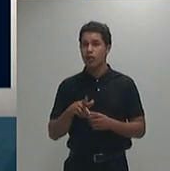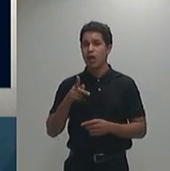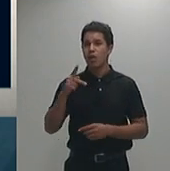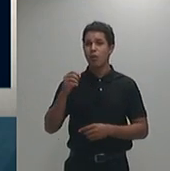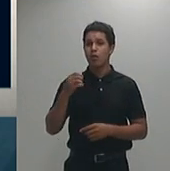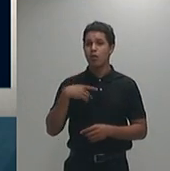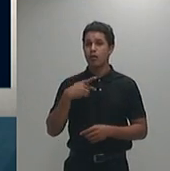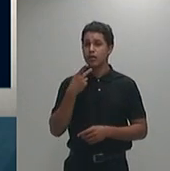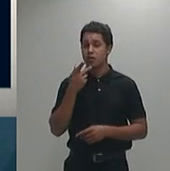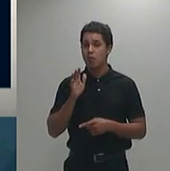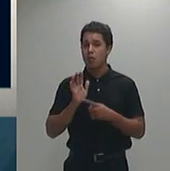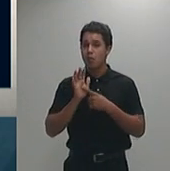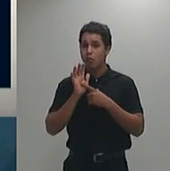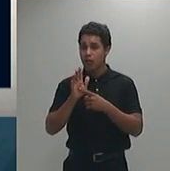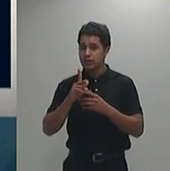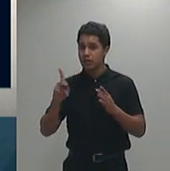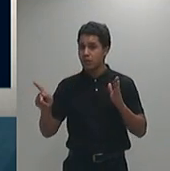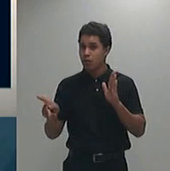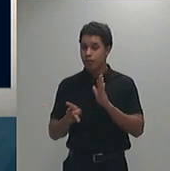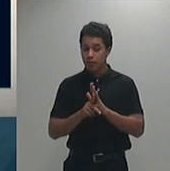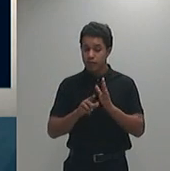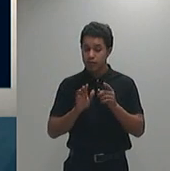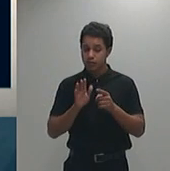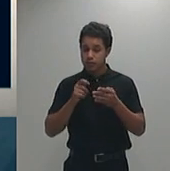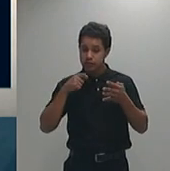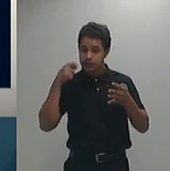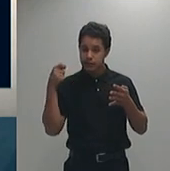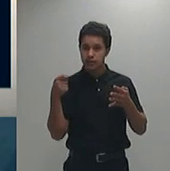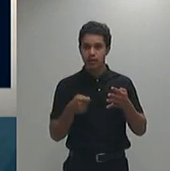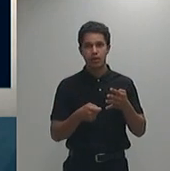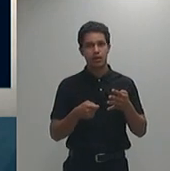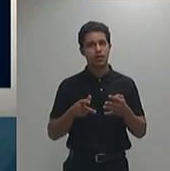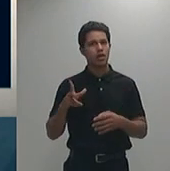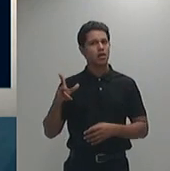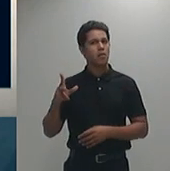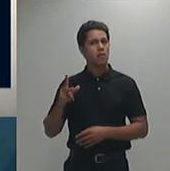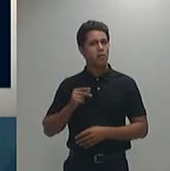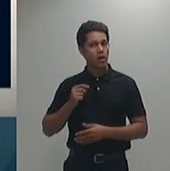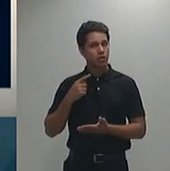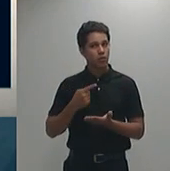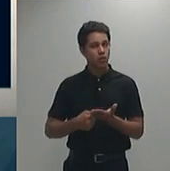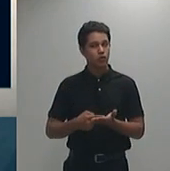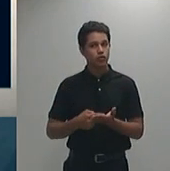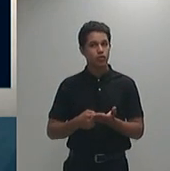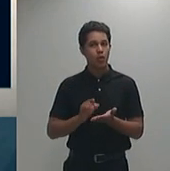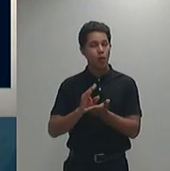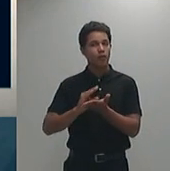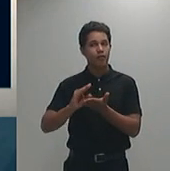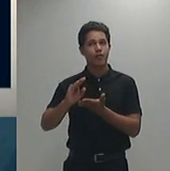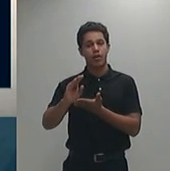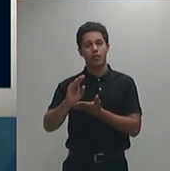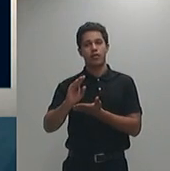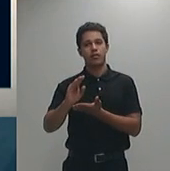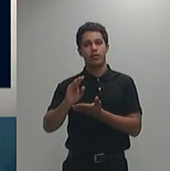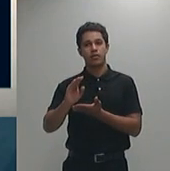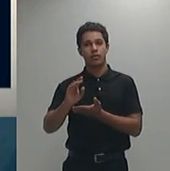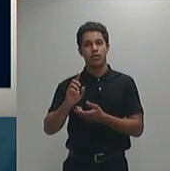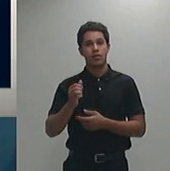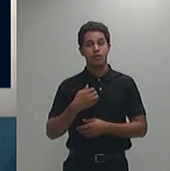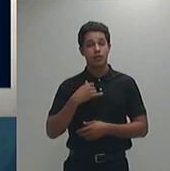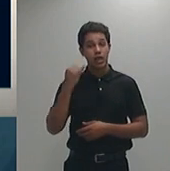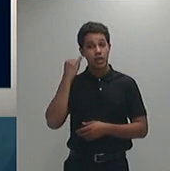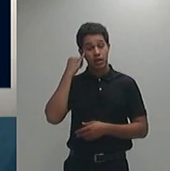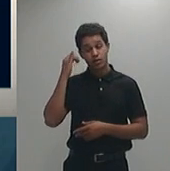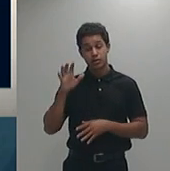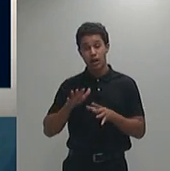capítulo específico da sentença de mérito que fique sol tal verba por hipótese se ação